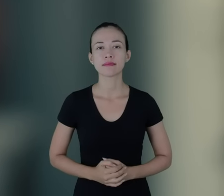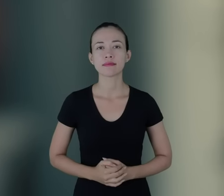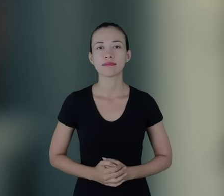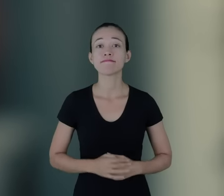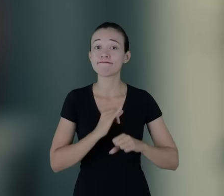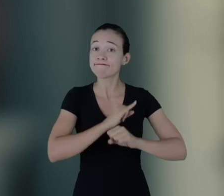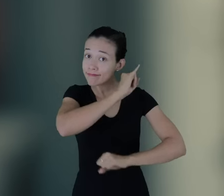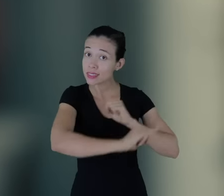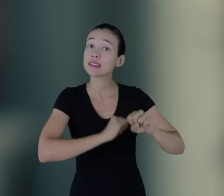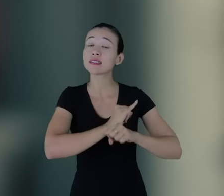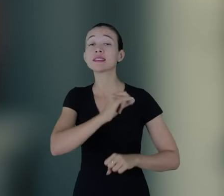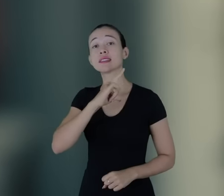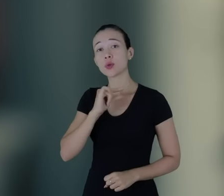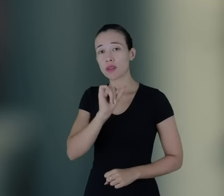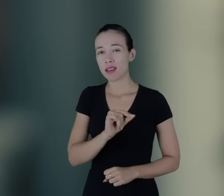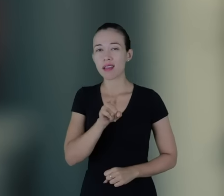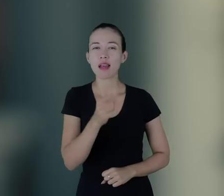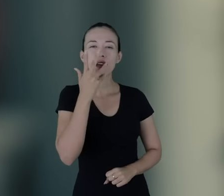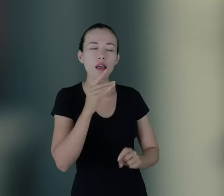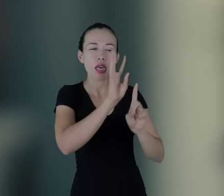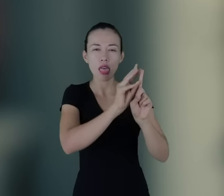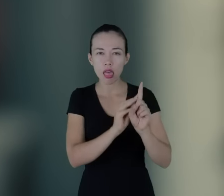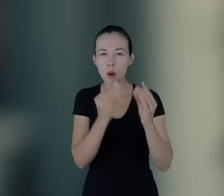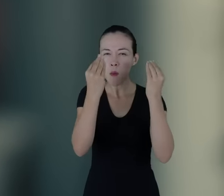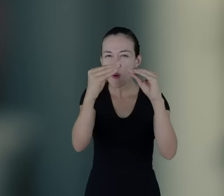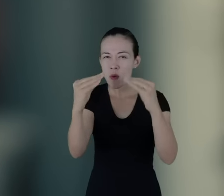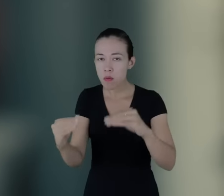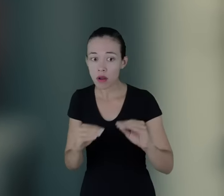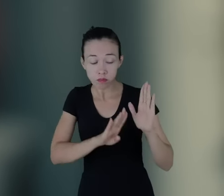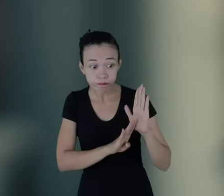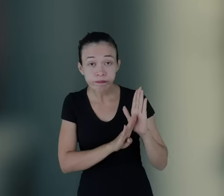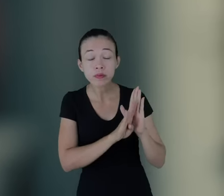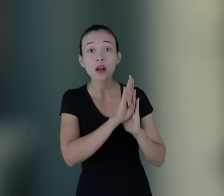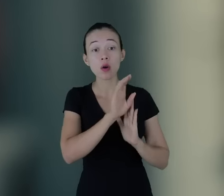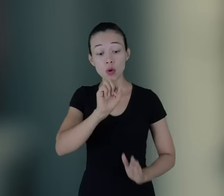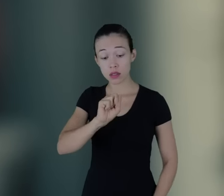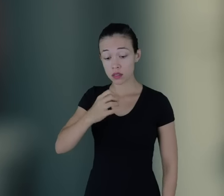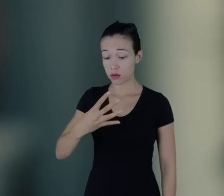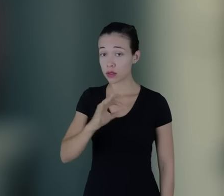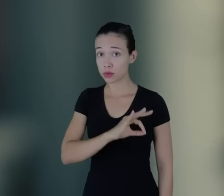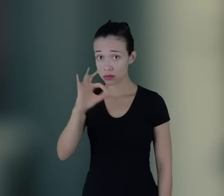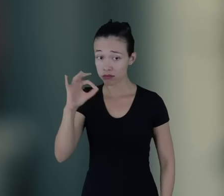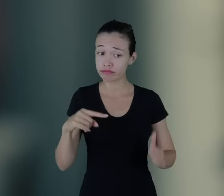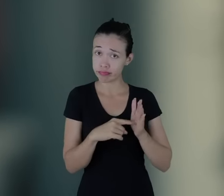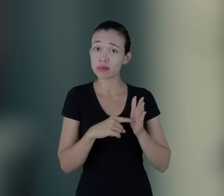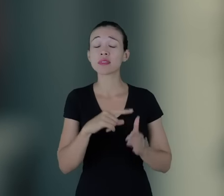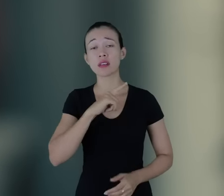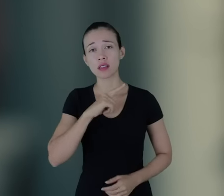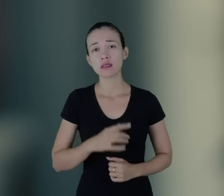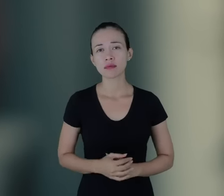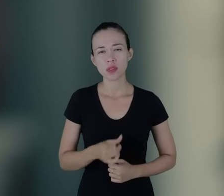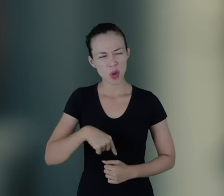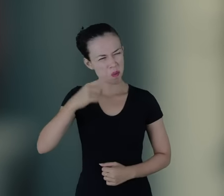Denúncias de abuso e exploração sexual infantil na internet cresceram 84% neste ano.